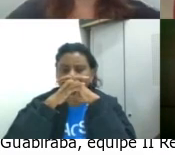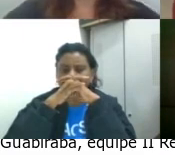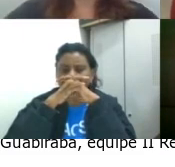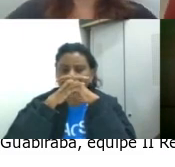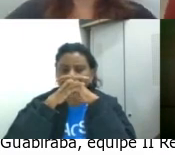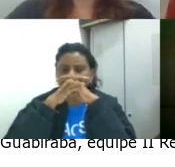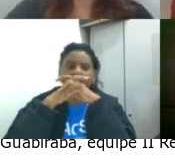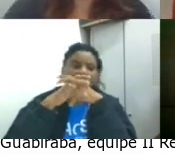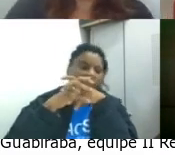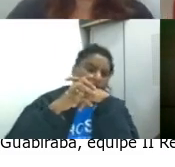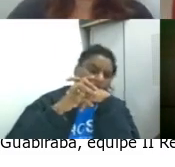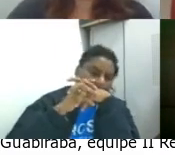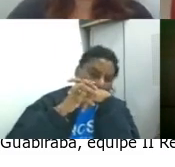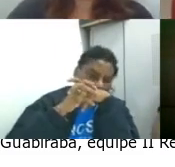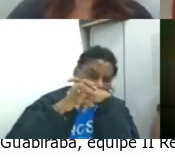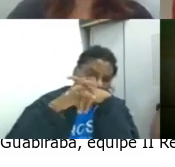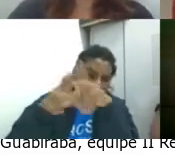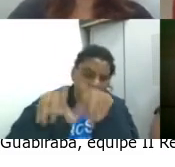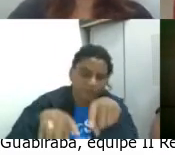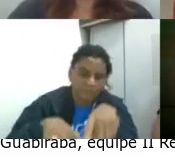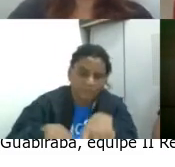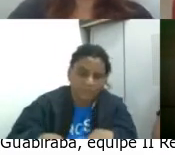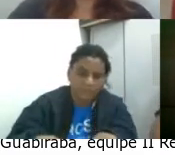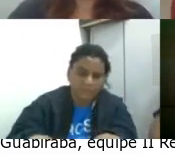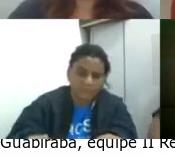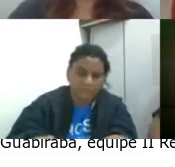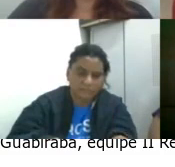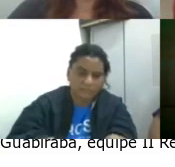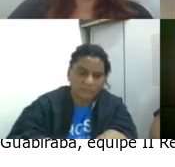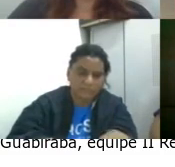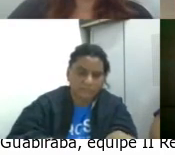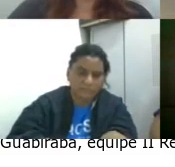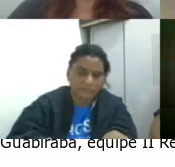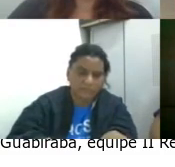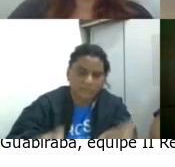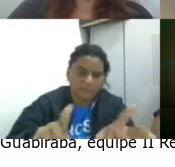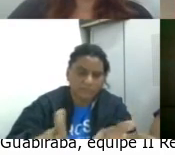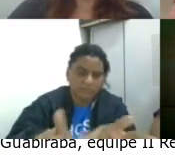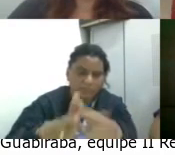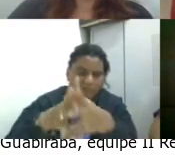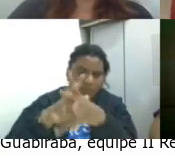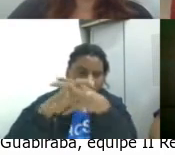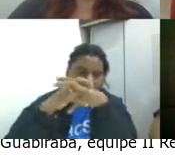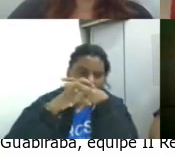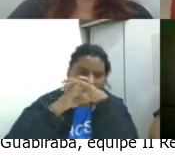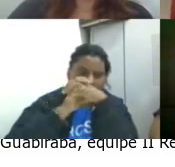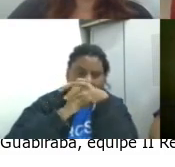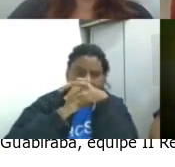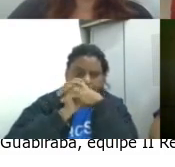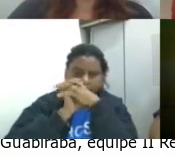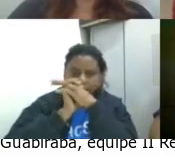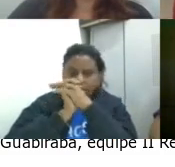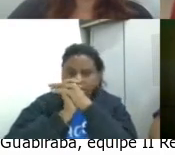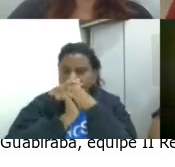que é ele que vai fazer esse acompanhamento ou essa busca ativa ou é ele que vai entregar o tratamento